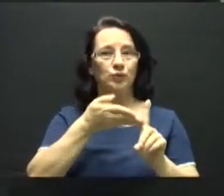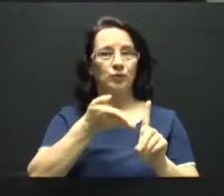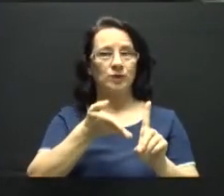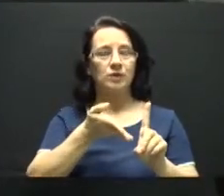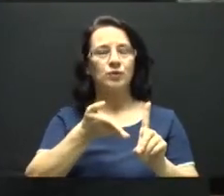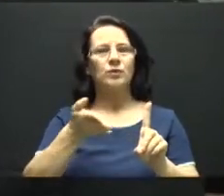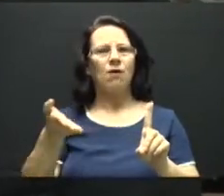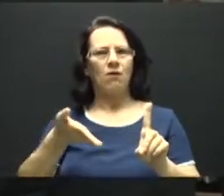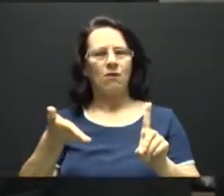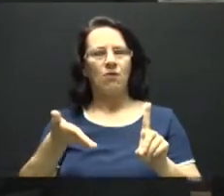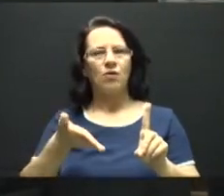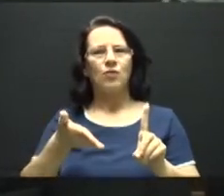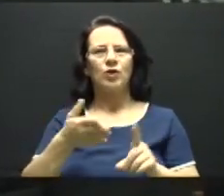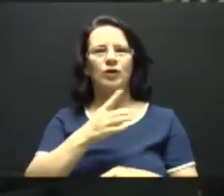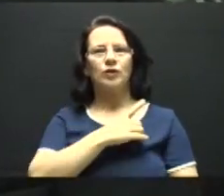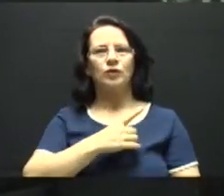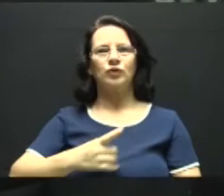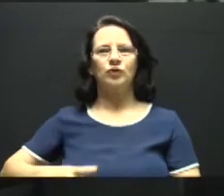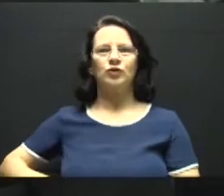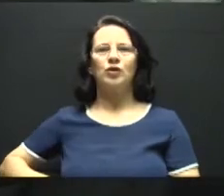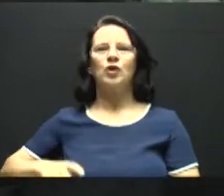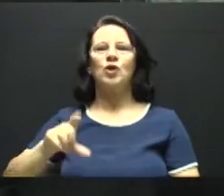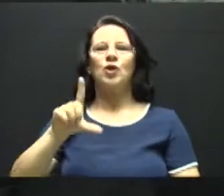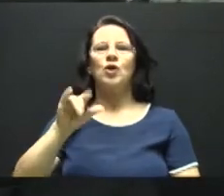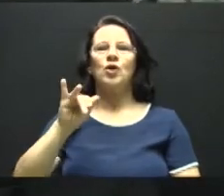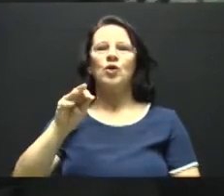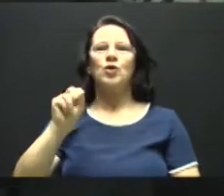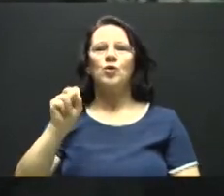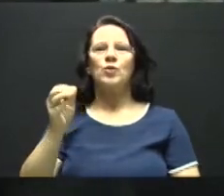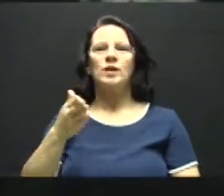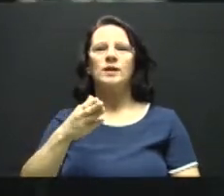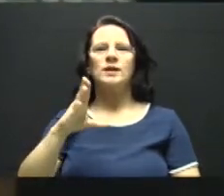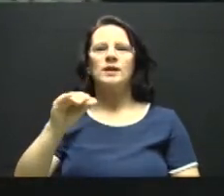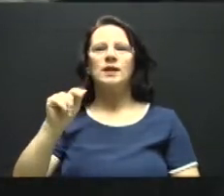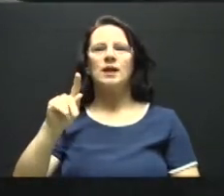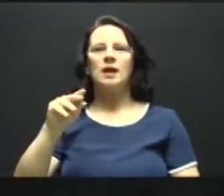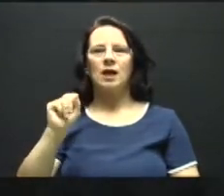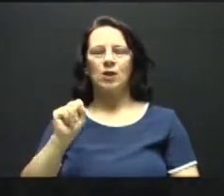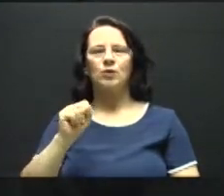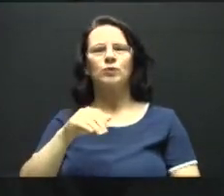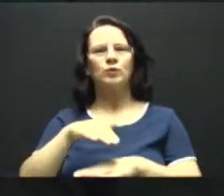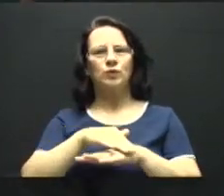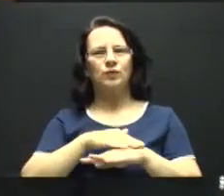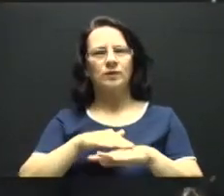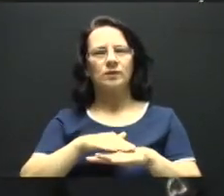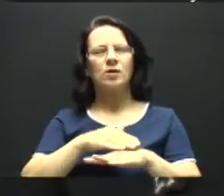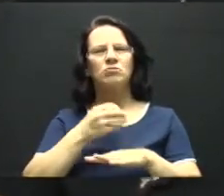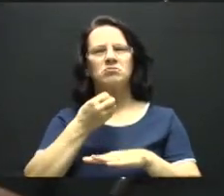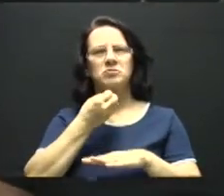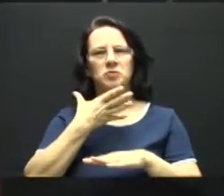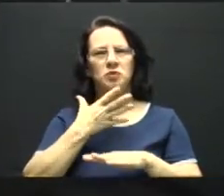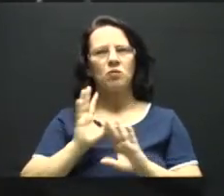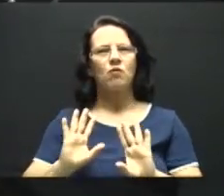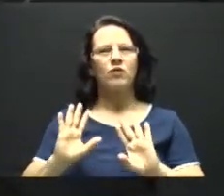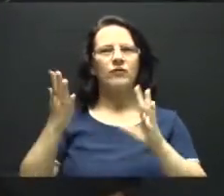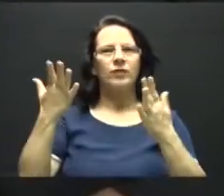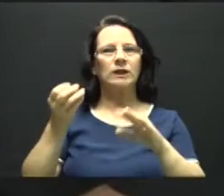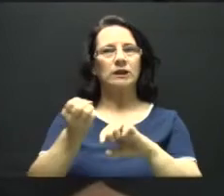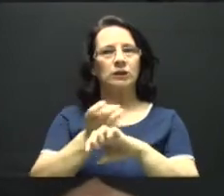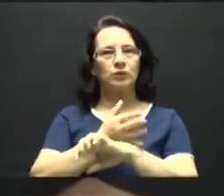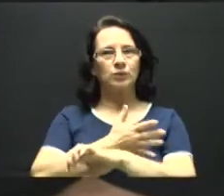nesse exato momento falou com o diário luís carlos nunes santana um evento muito importante e emocionante